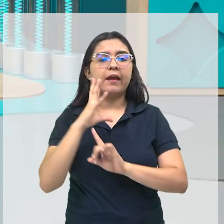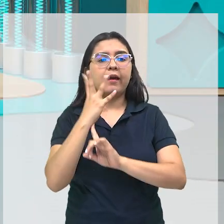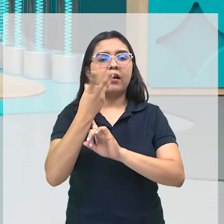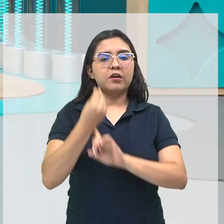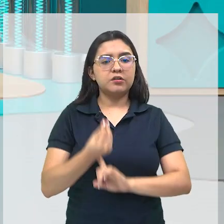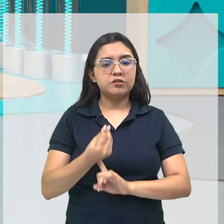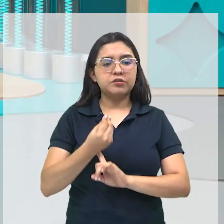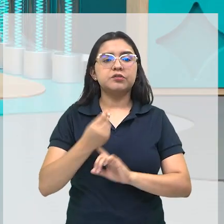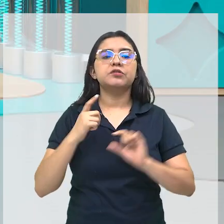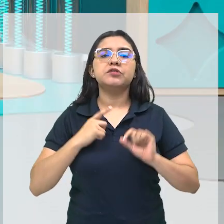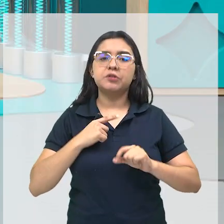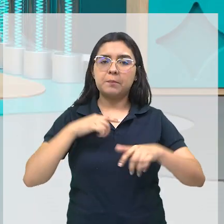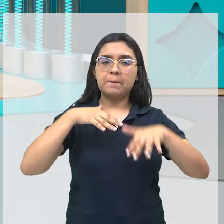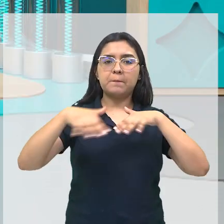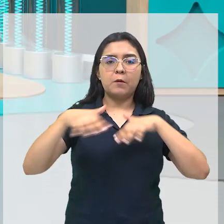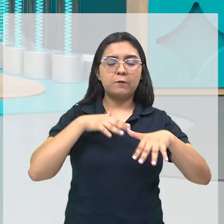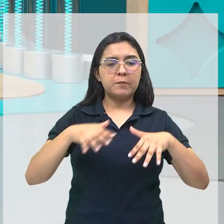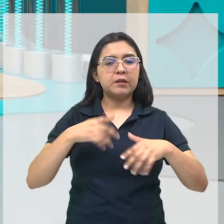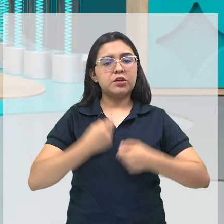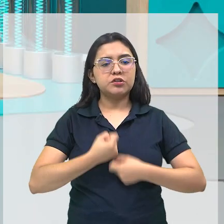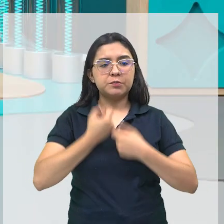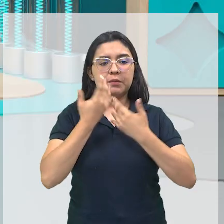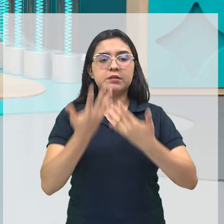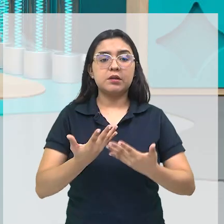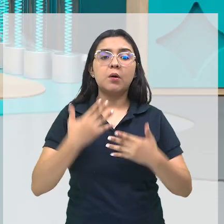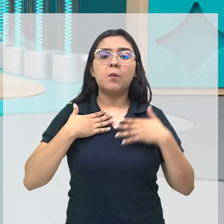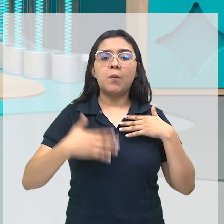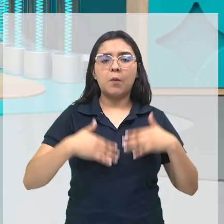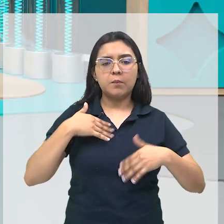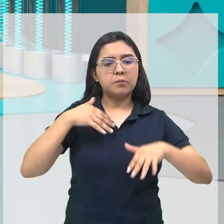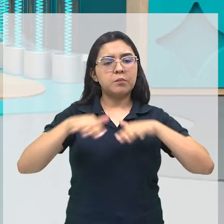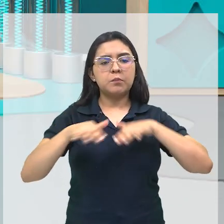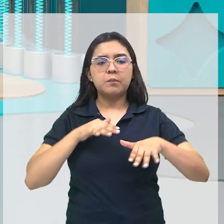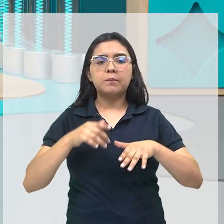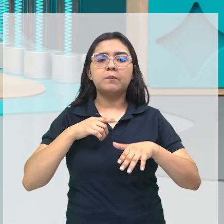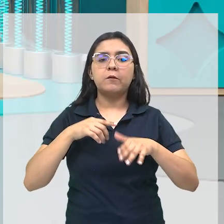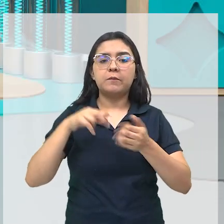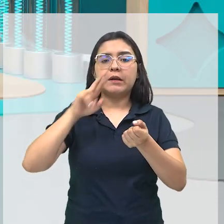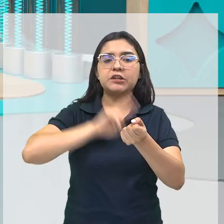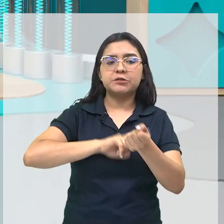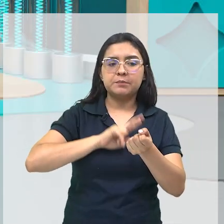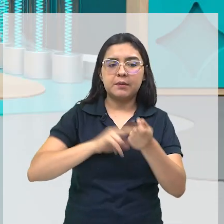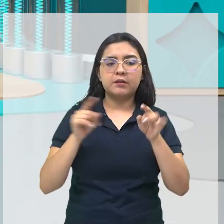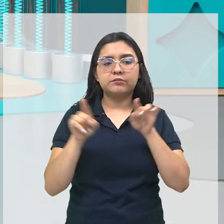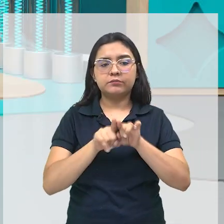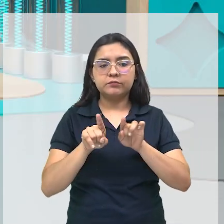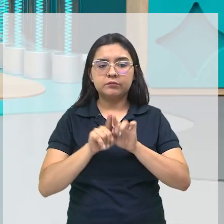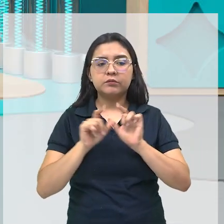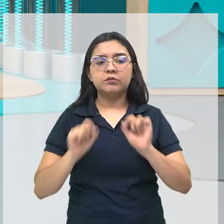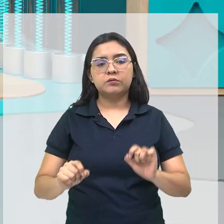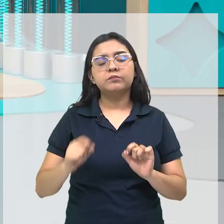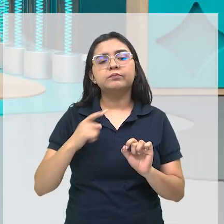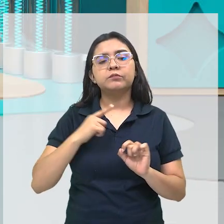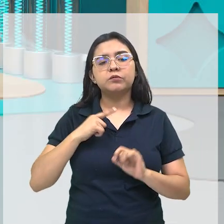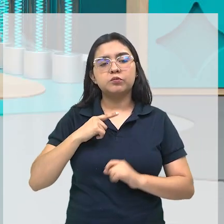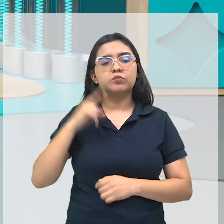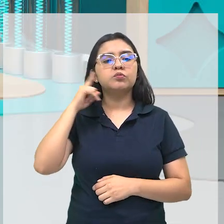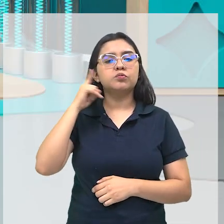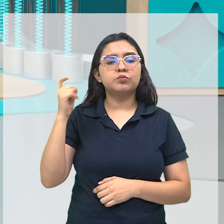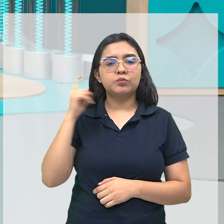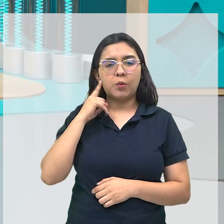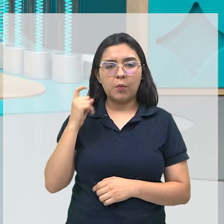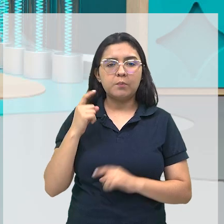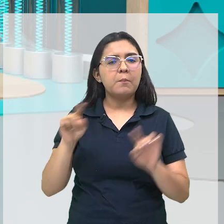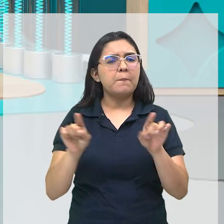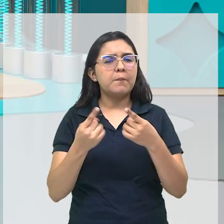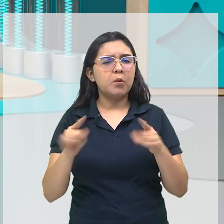de movimentar expressivamente o corpo, seguindo movimentos ritmados, em geral, ao som de